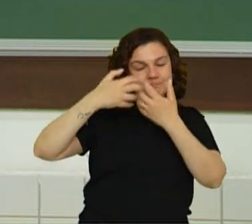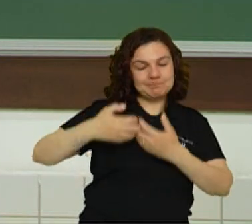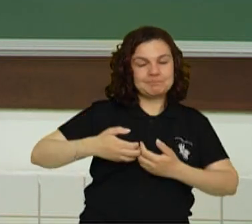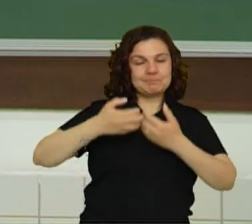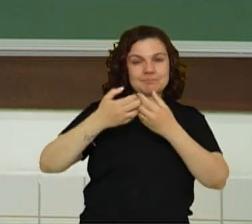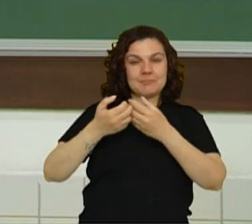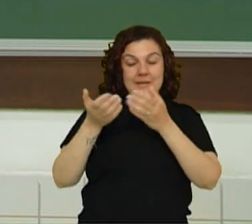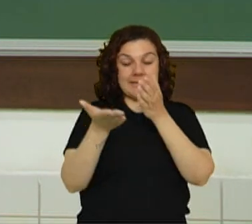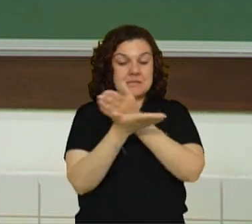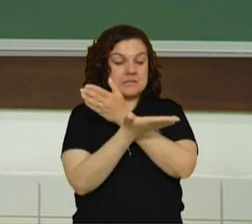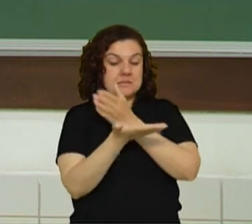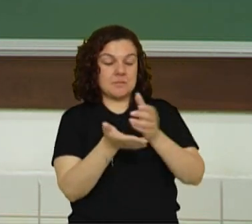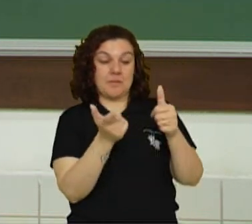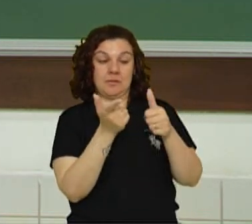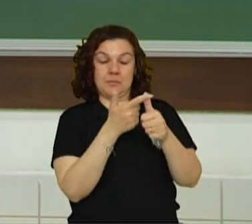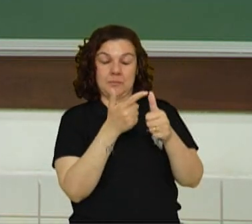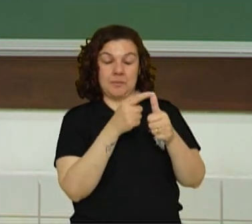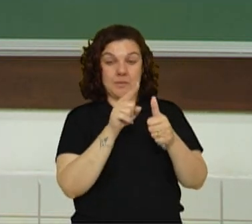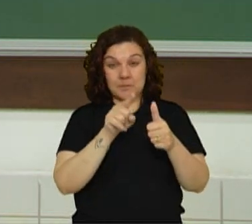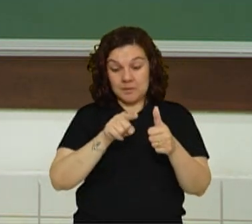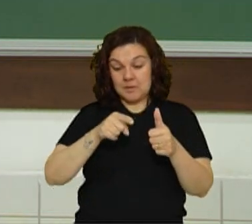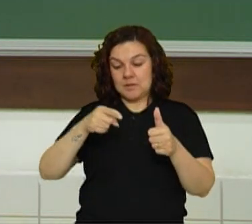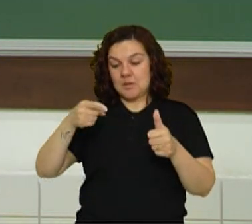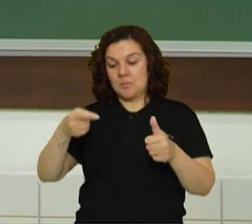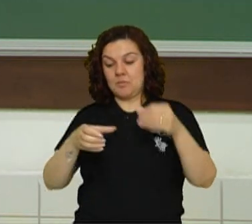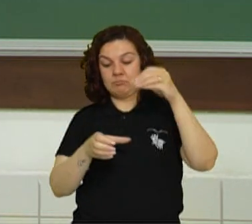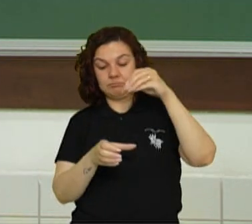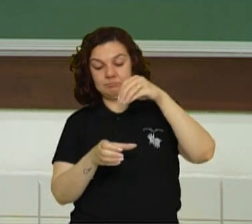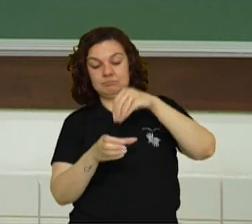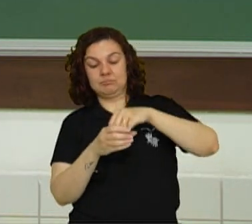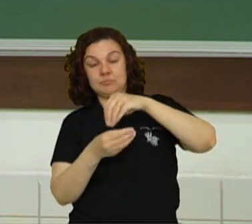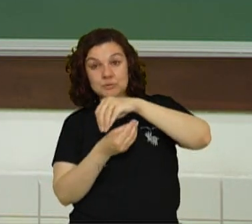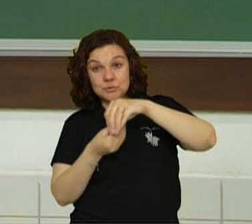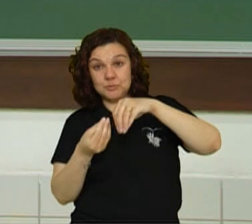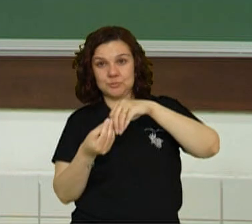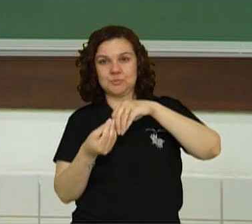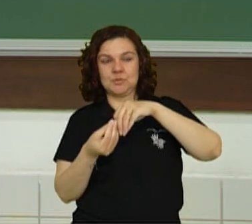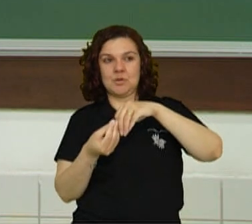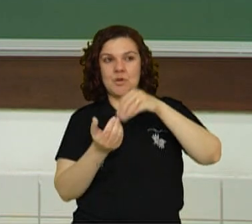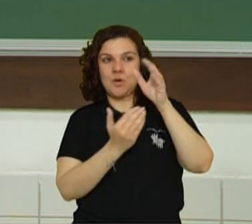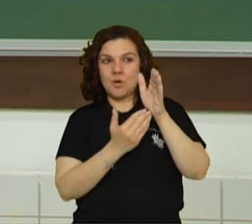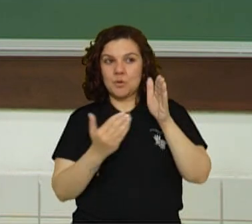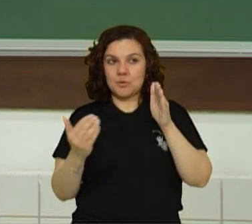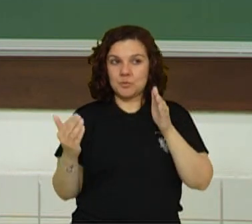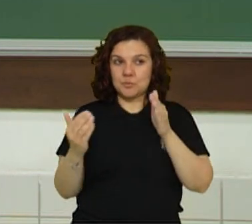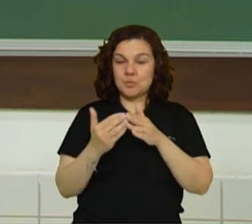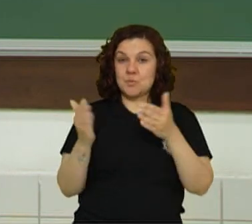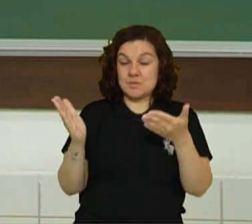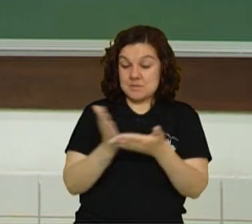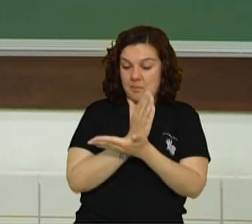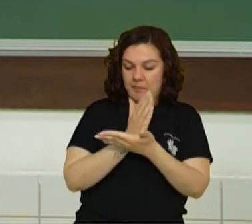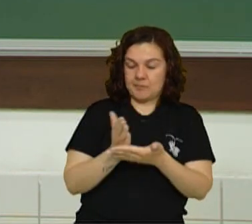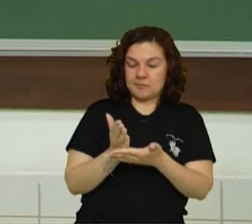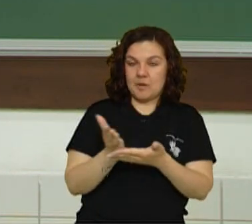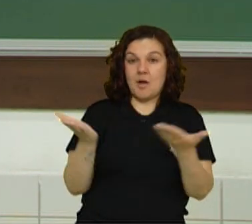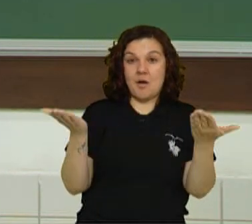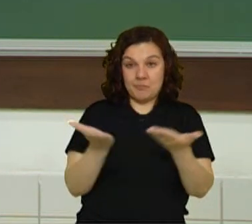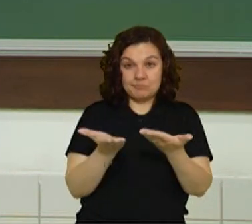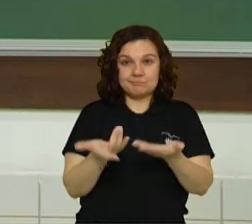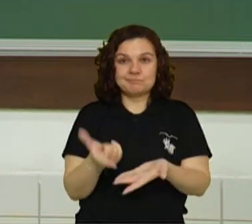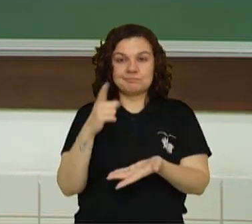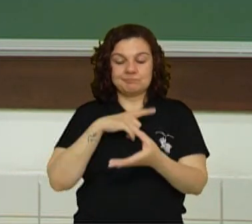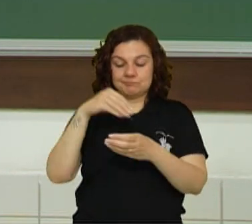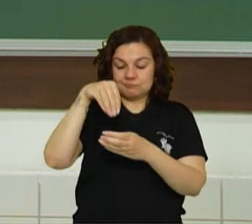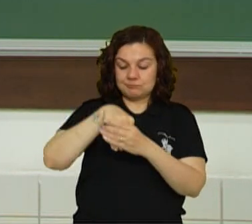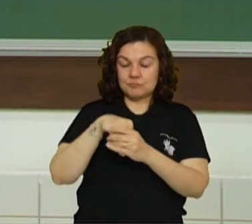coisas separadas primeiro e agora elas juntas. Então, todos os elementos que elas têm em separado, elas vão ter agora